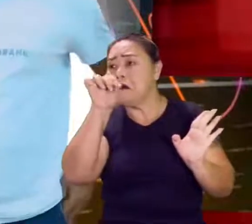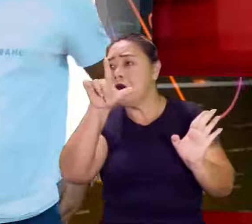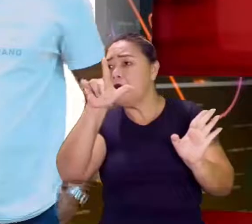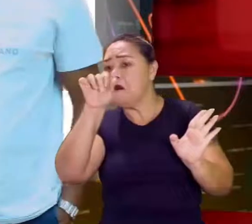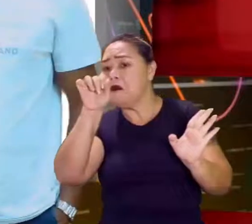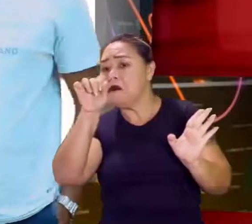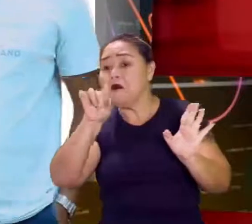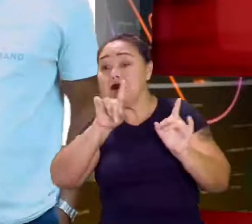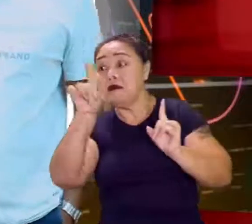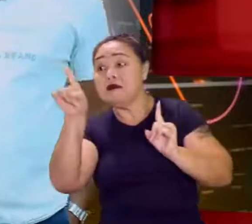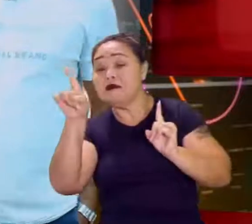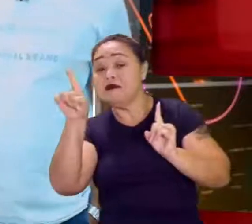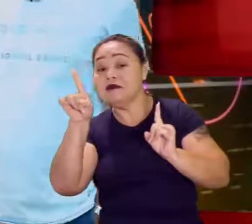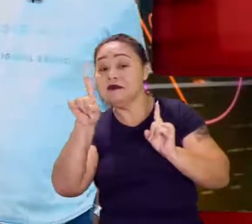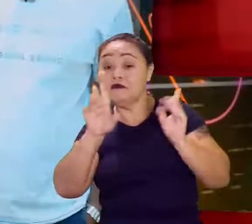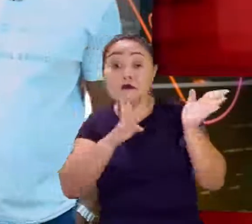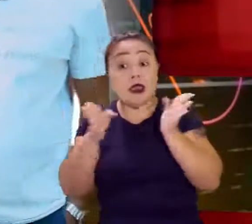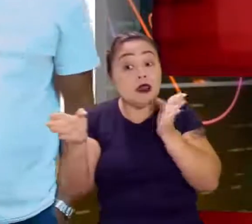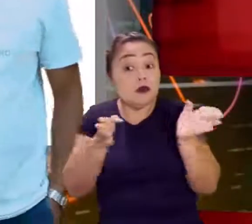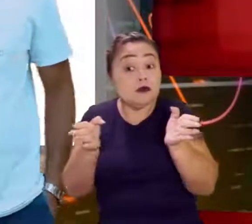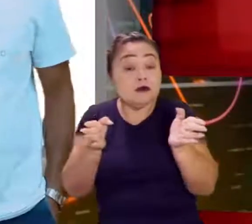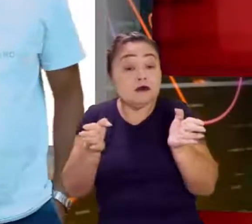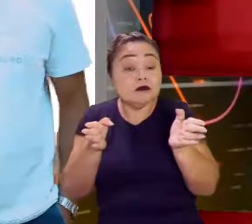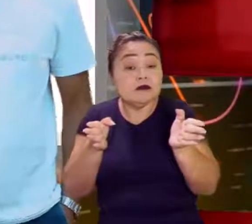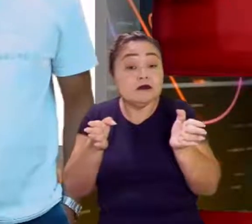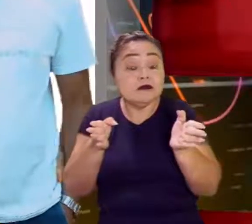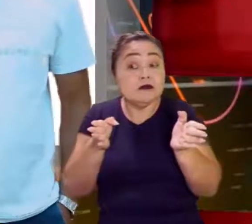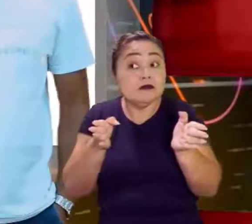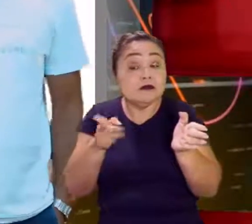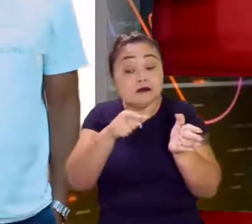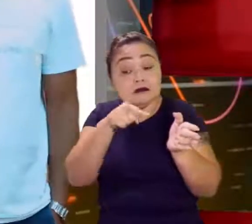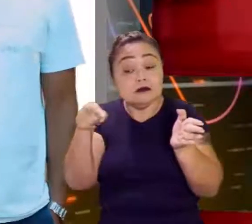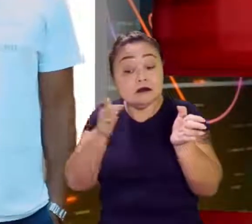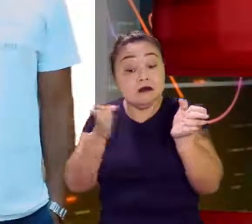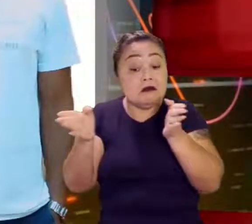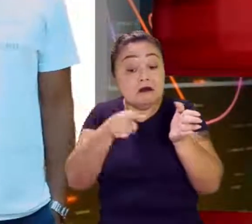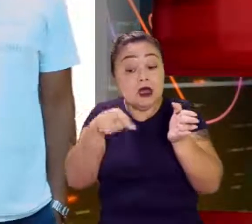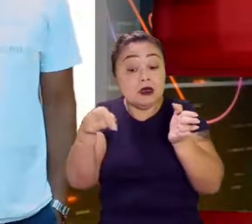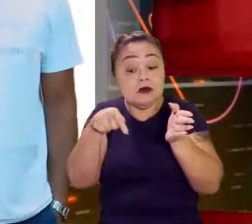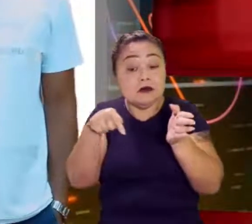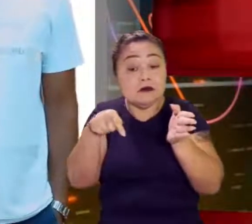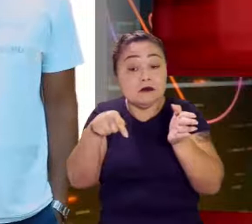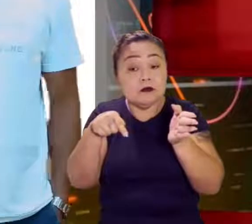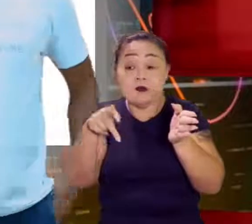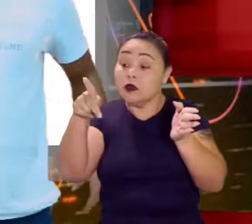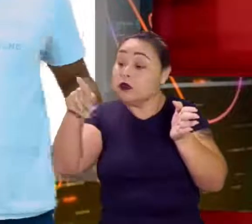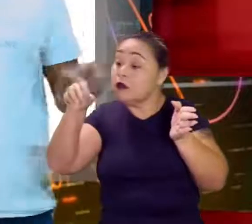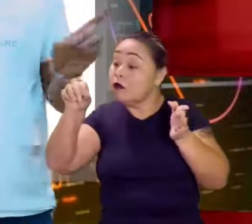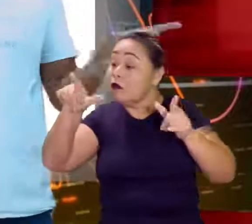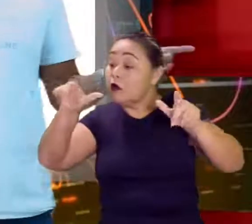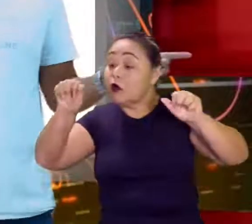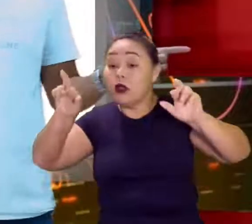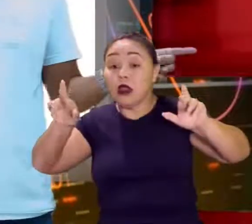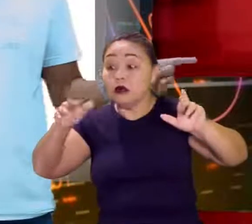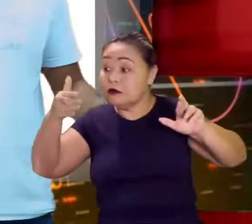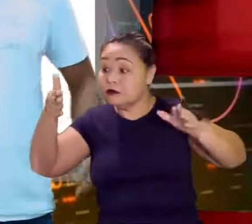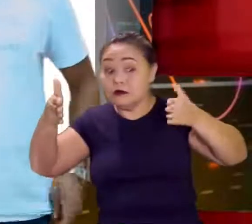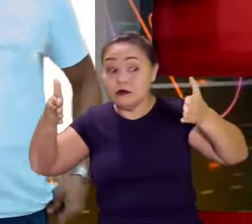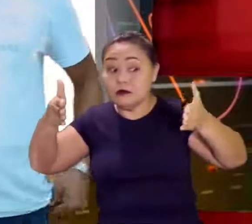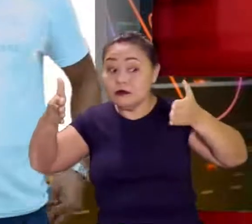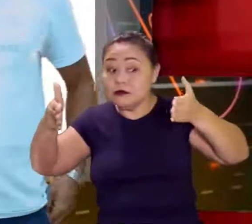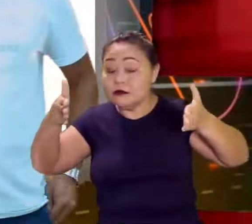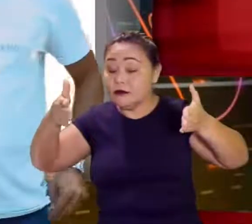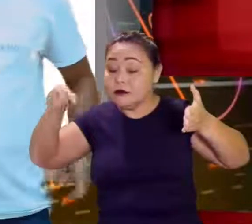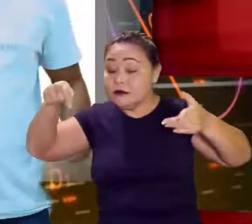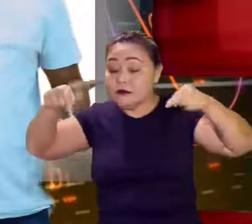tem a ver. Inter é meio, né? Inter é no meio? É no meio. E polar nos extremos, né?